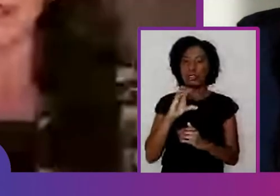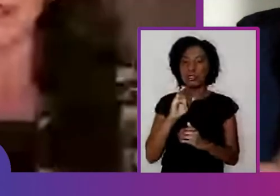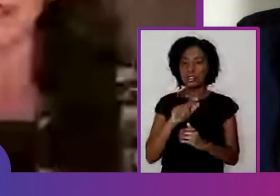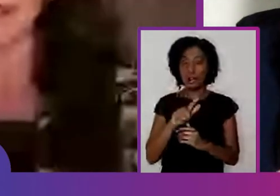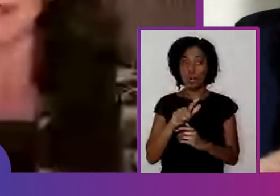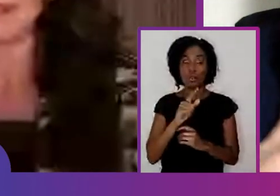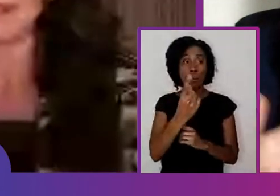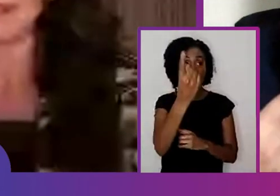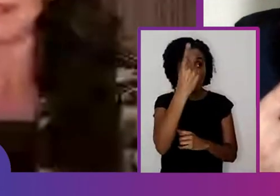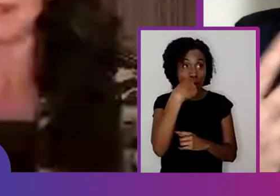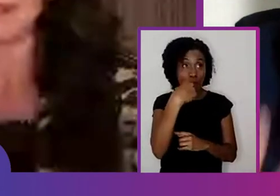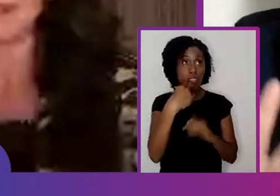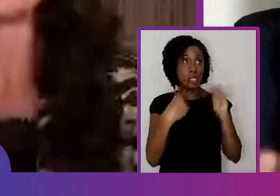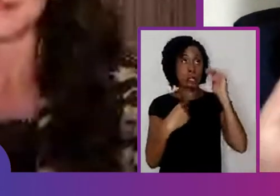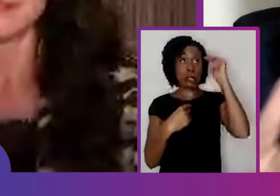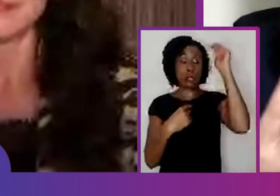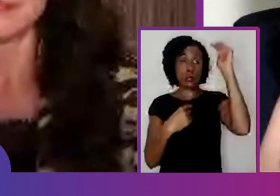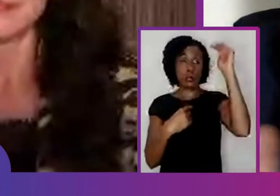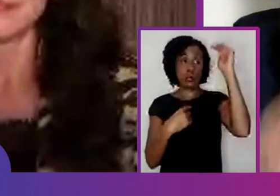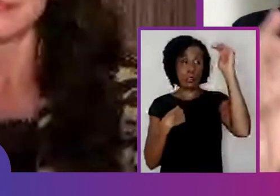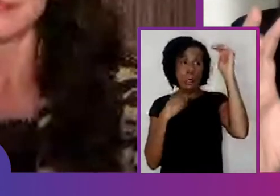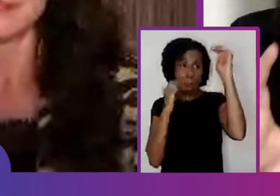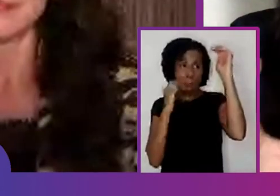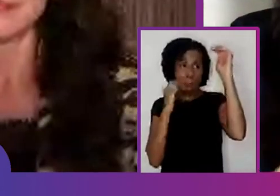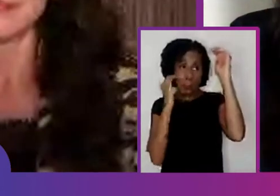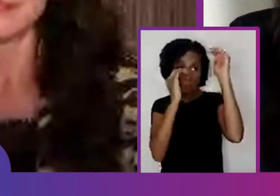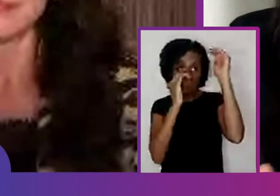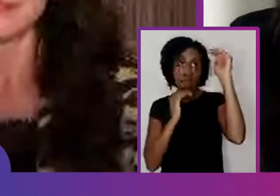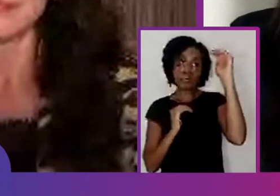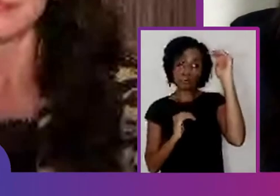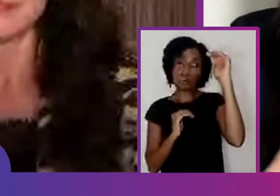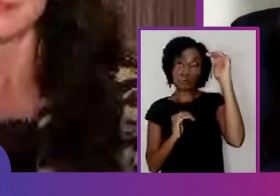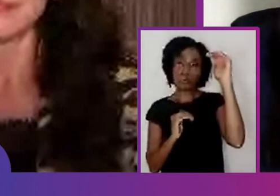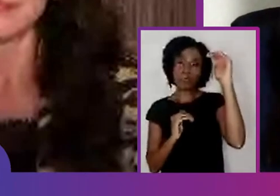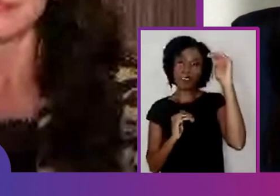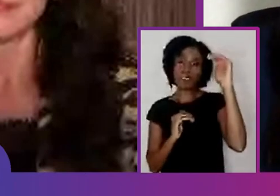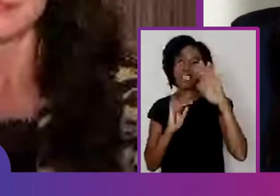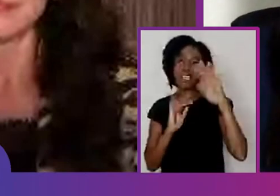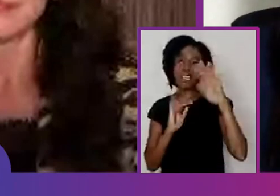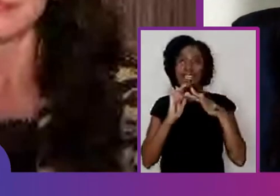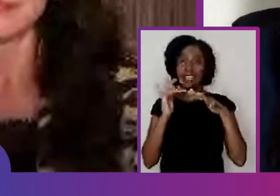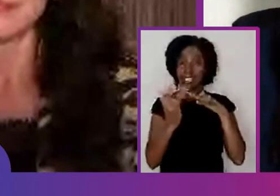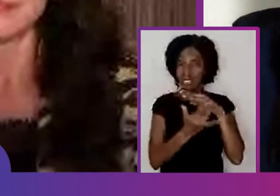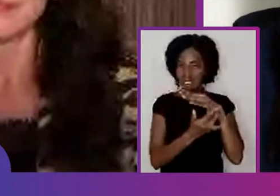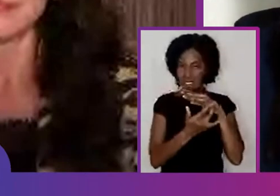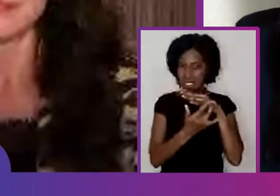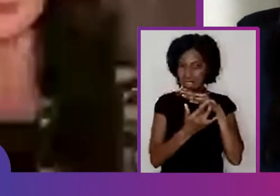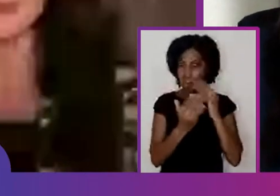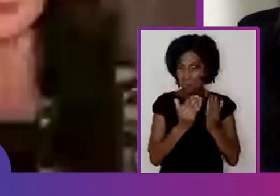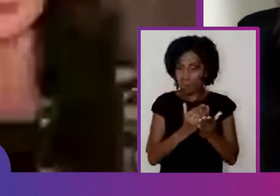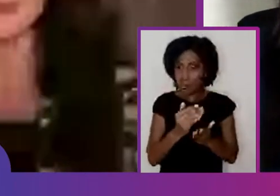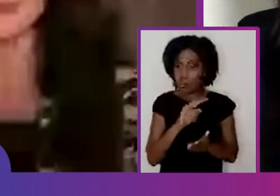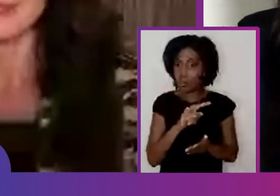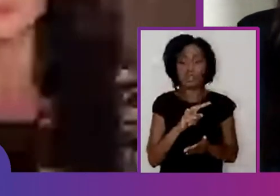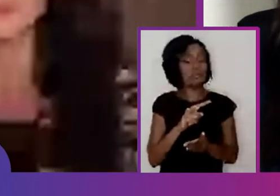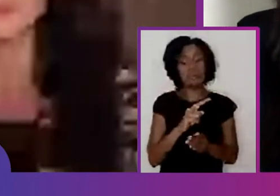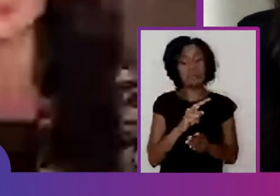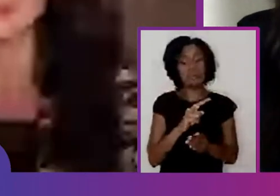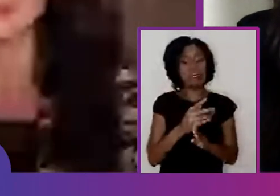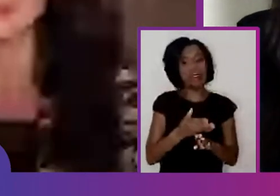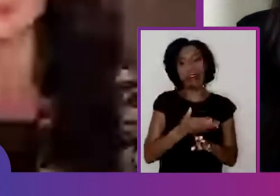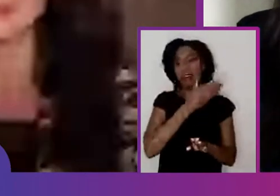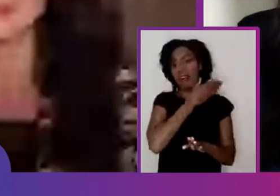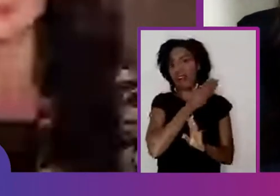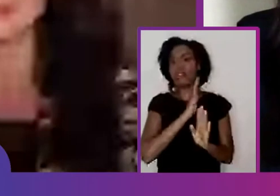era a loser, certo? Então, não foi a rede social que introduziu esse conceito. Mas as redes sociais, elas permitiram que pessoas que